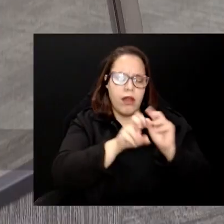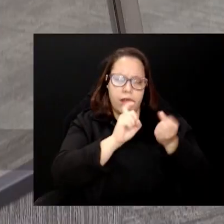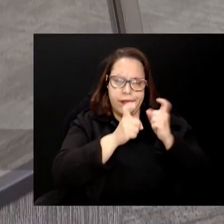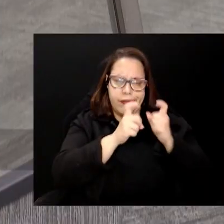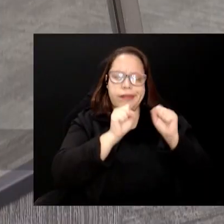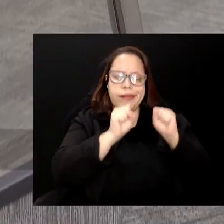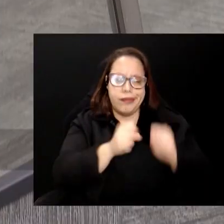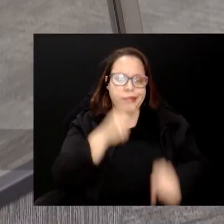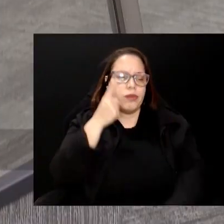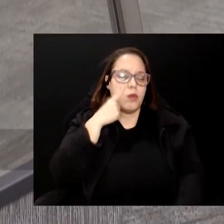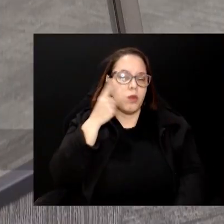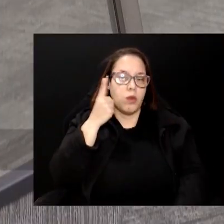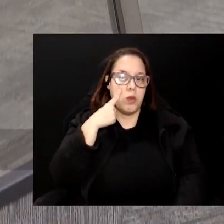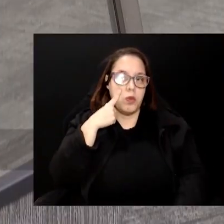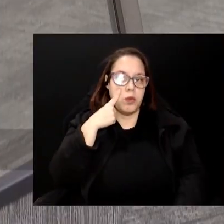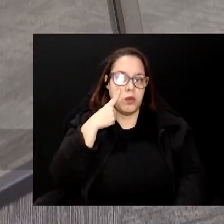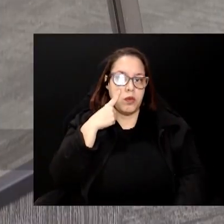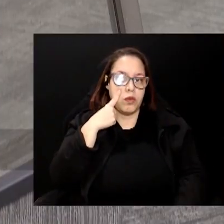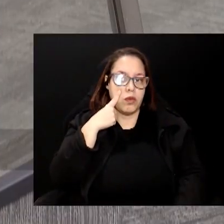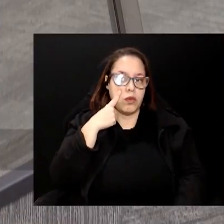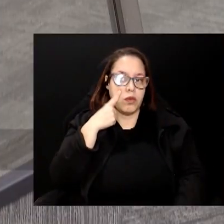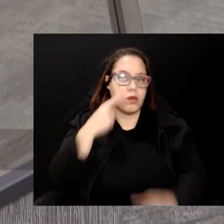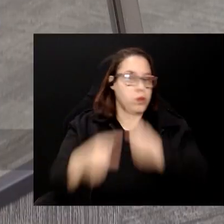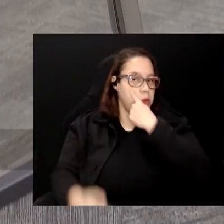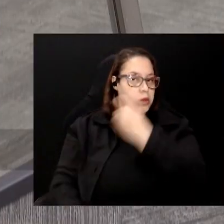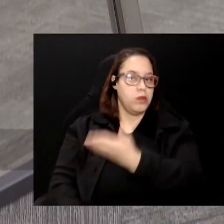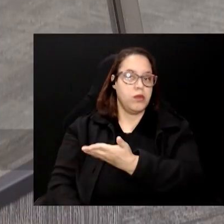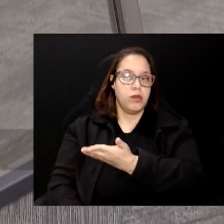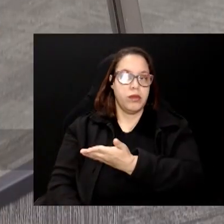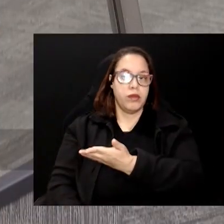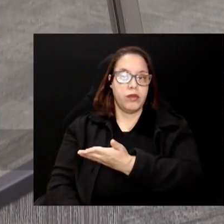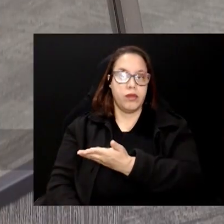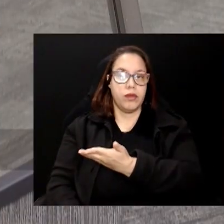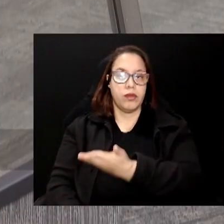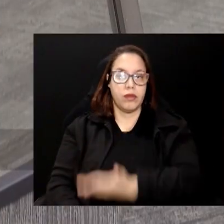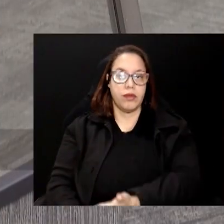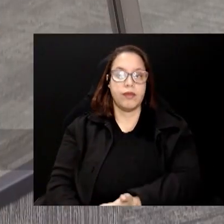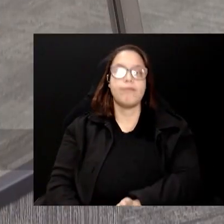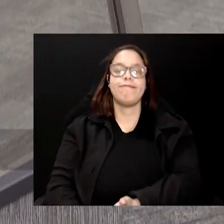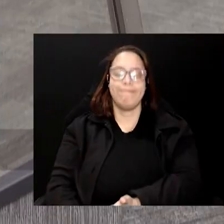canal da TV Câmara Campinas no YouTube e também no portal